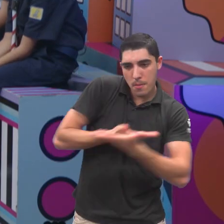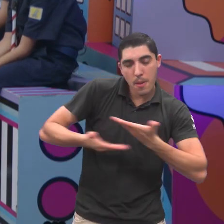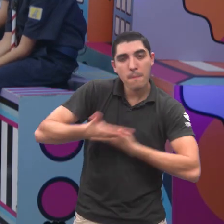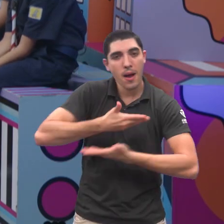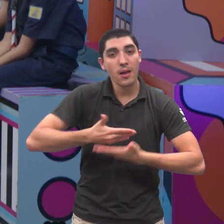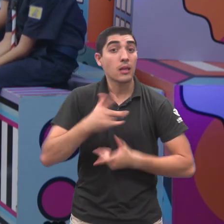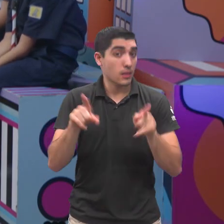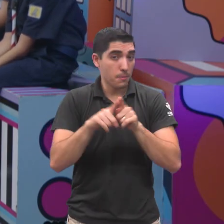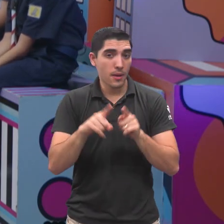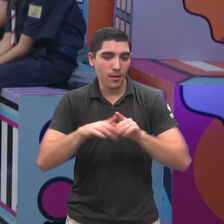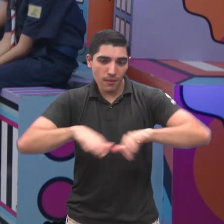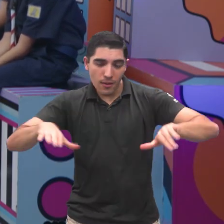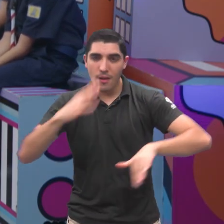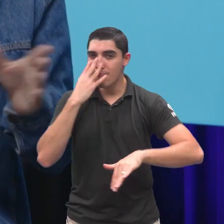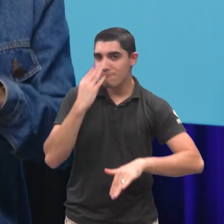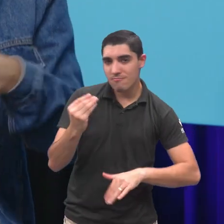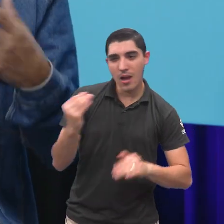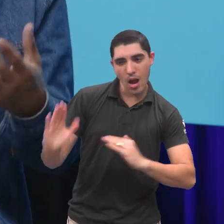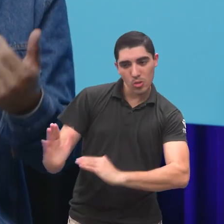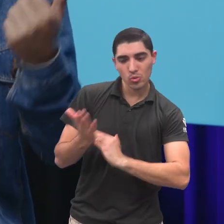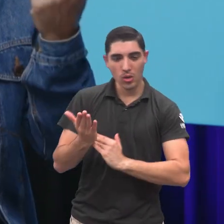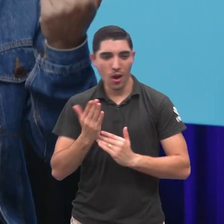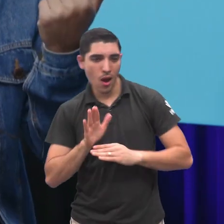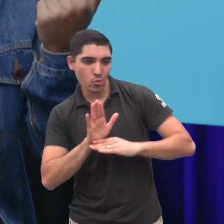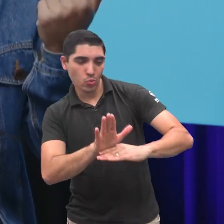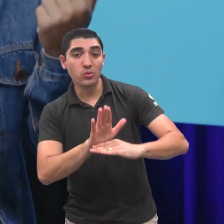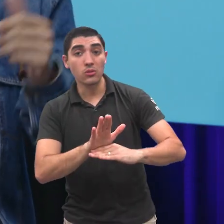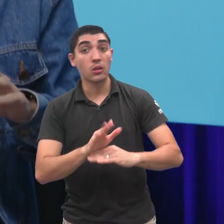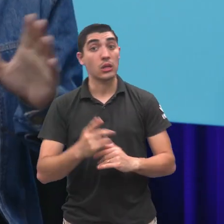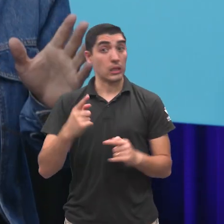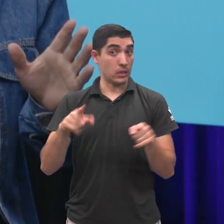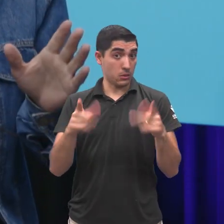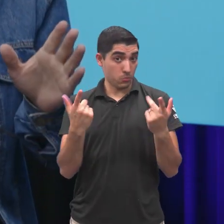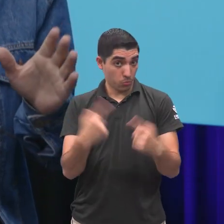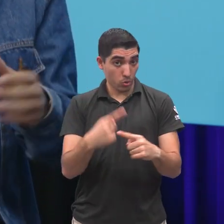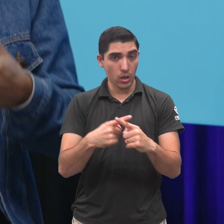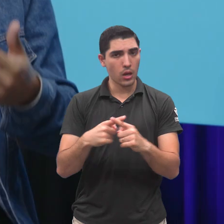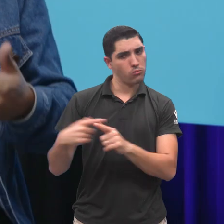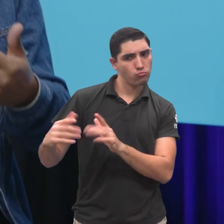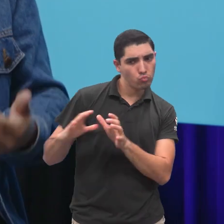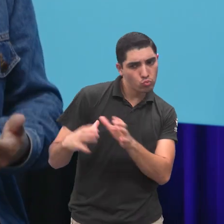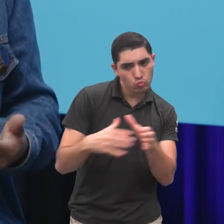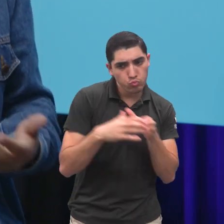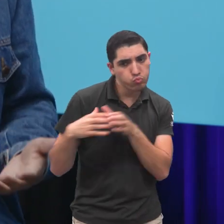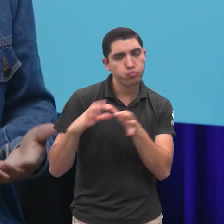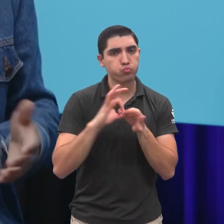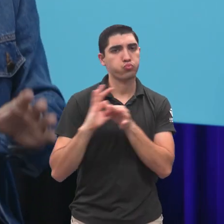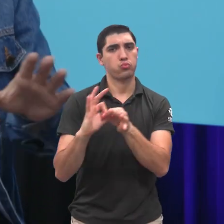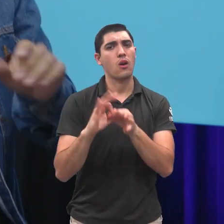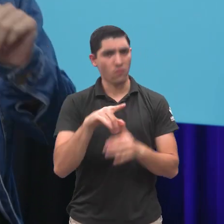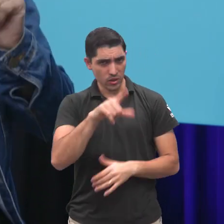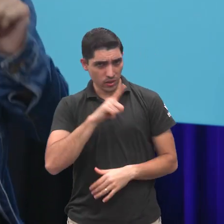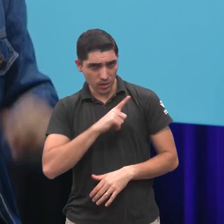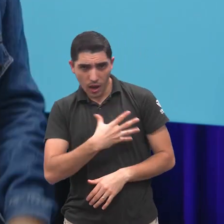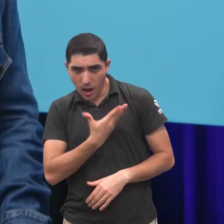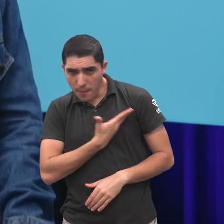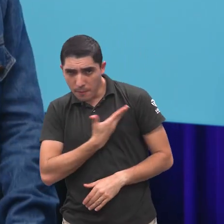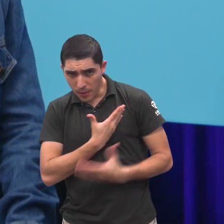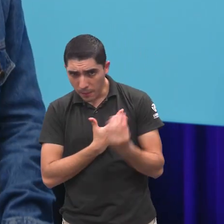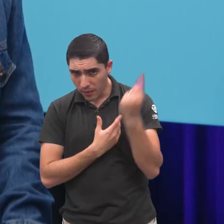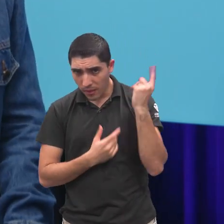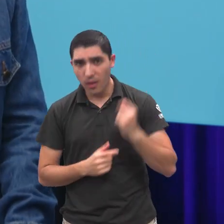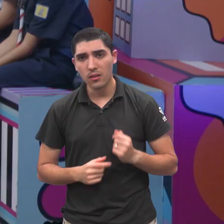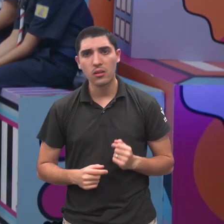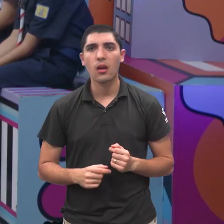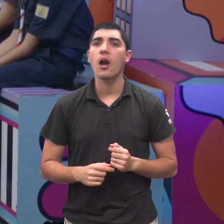lobinhos, porque toda essa equipe, um ajudando o outro, como o Bacos falou, faz toda a diferença. É o Faz. companheirismo, a união. Você tem muitos amigos lá,